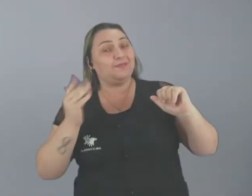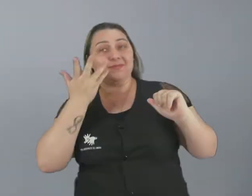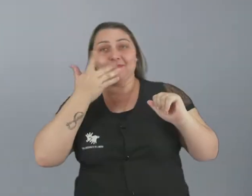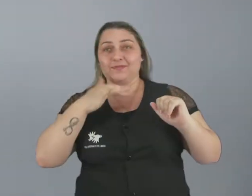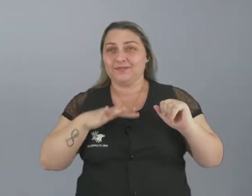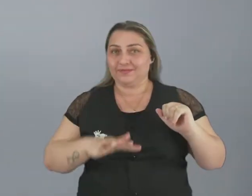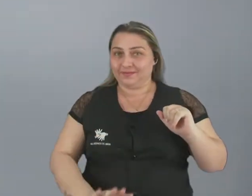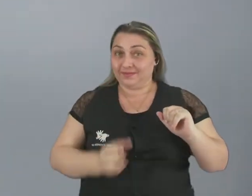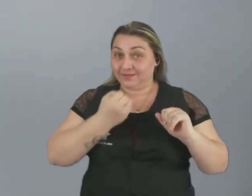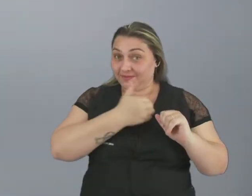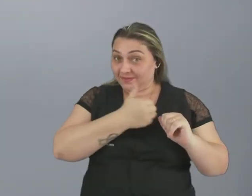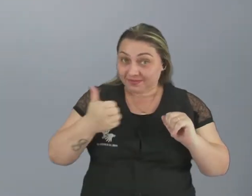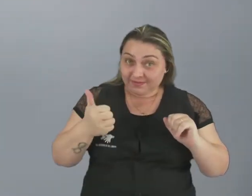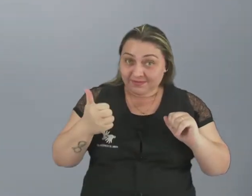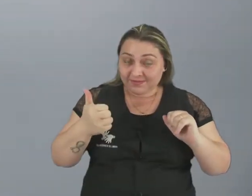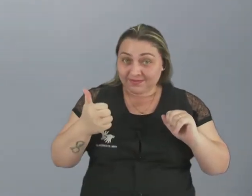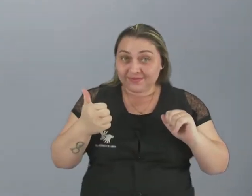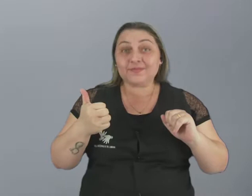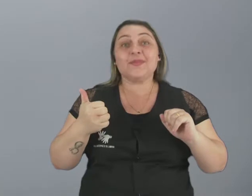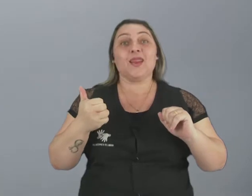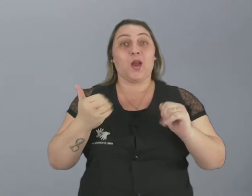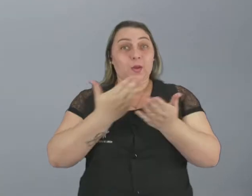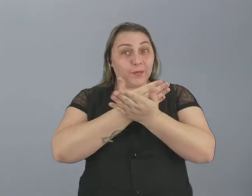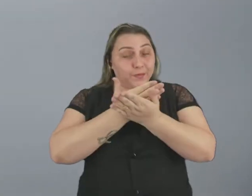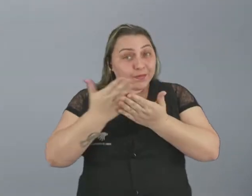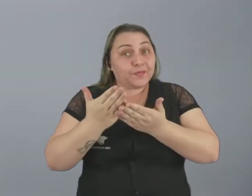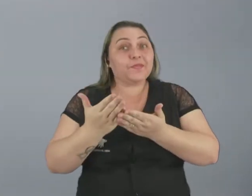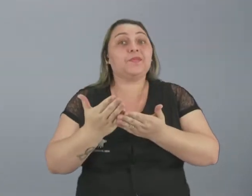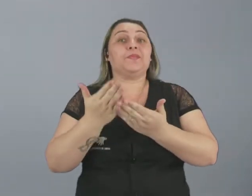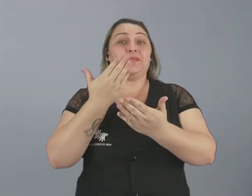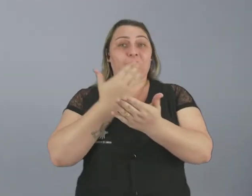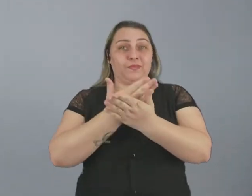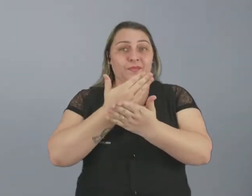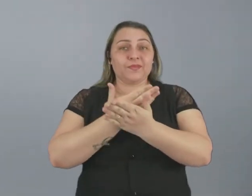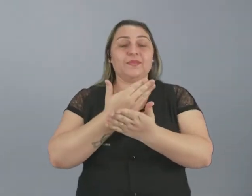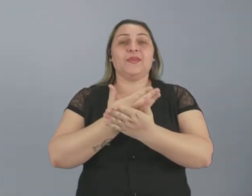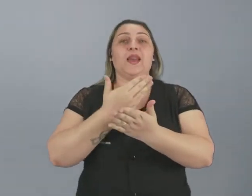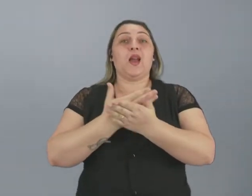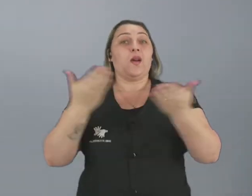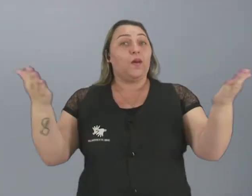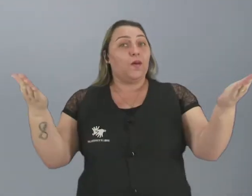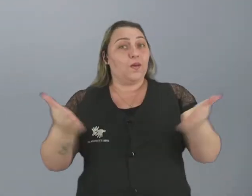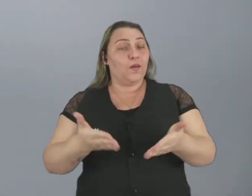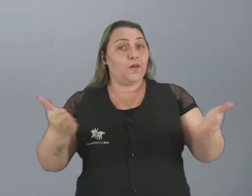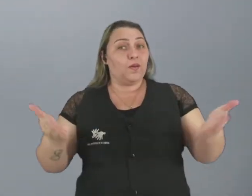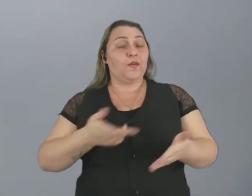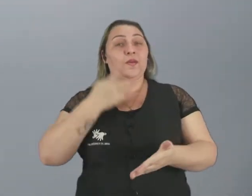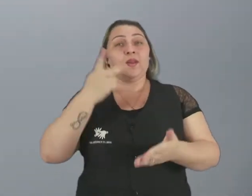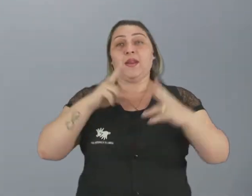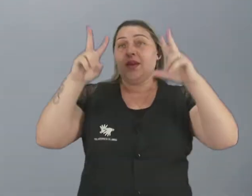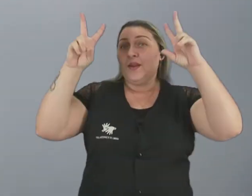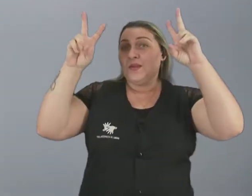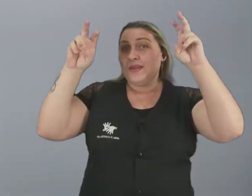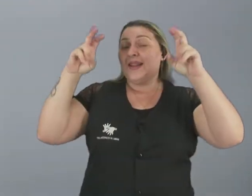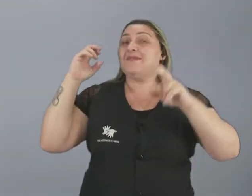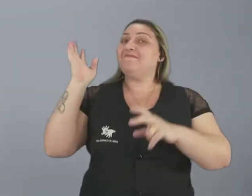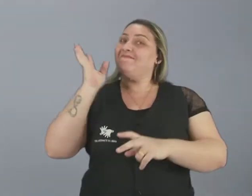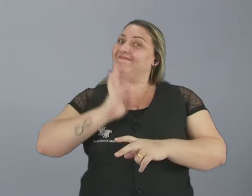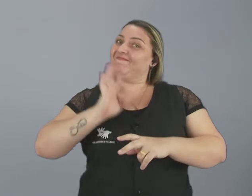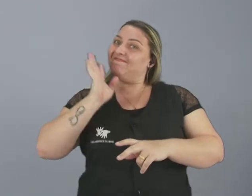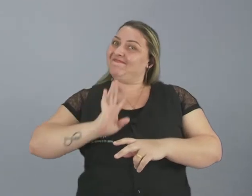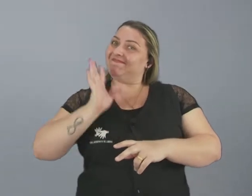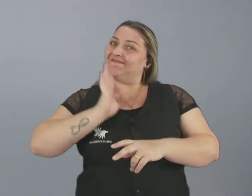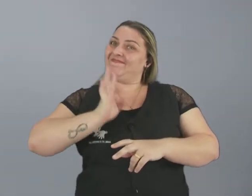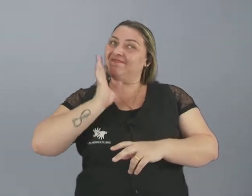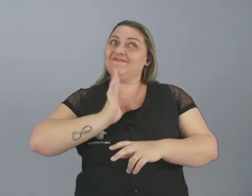Olá, crianças, tudo bem? Vamos começar mais uma aula e hoje nós vamos falar de um assunto muito